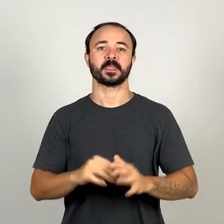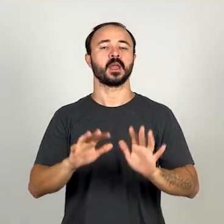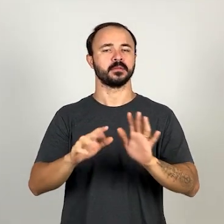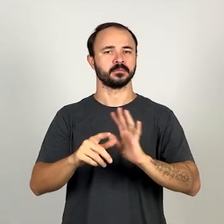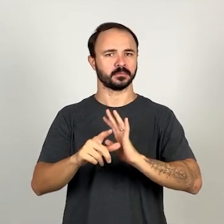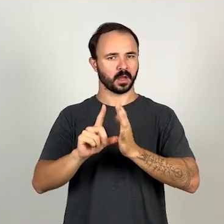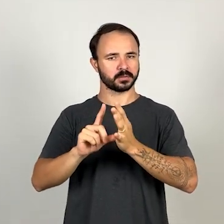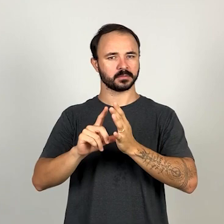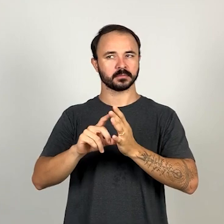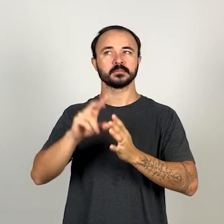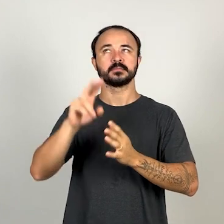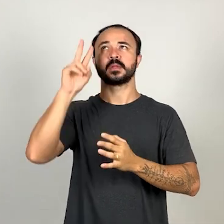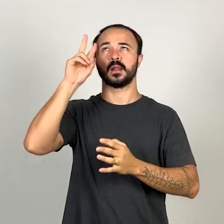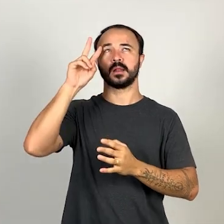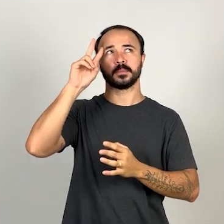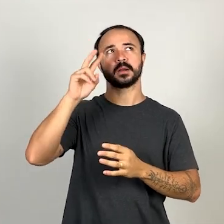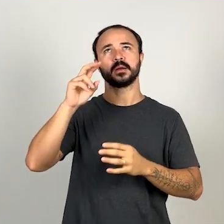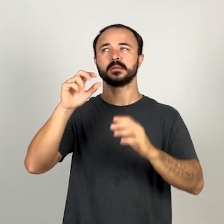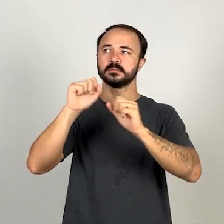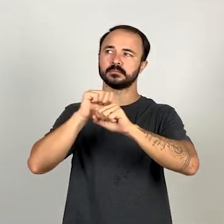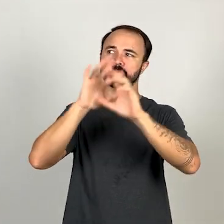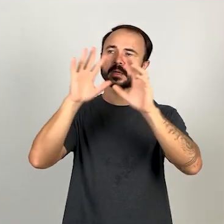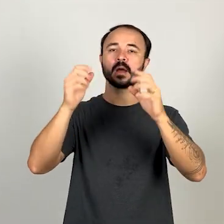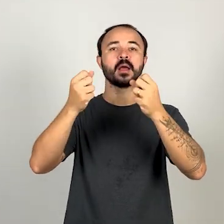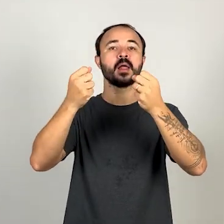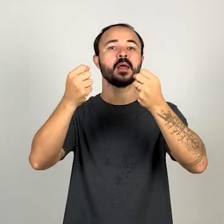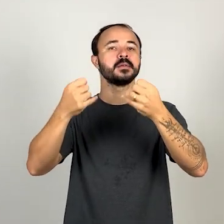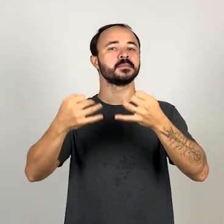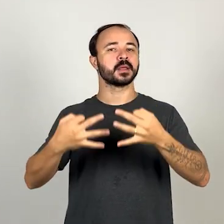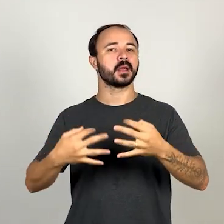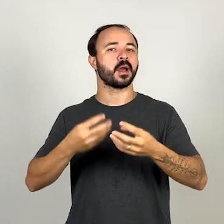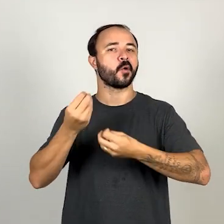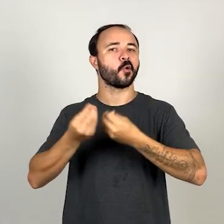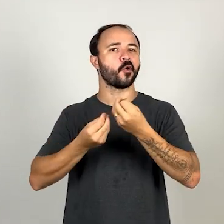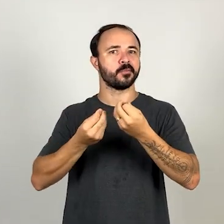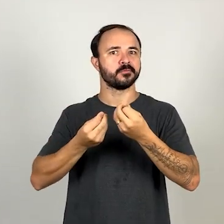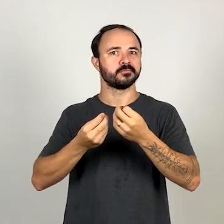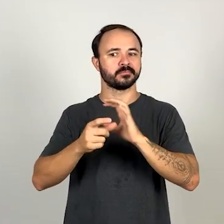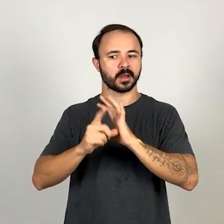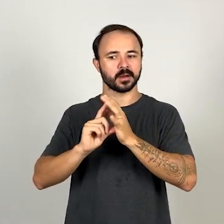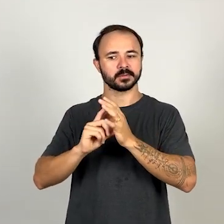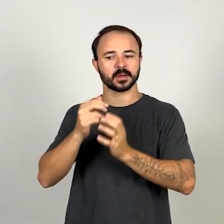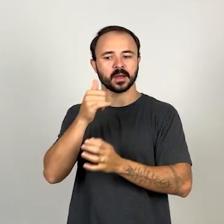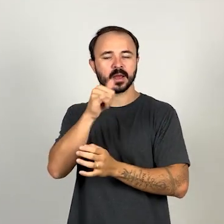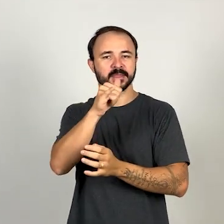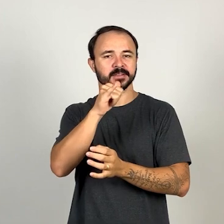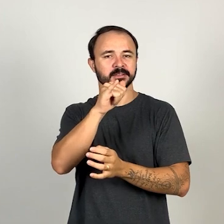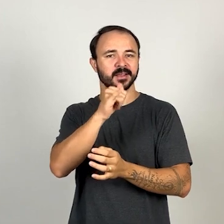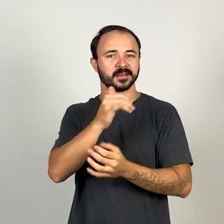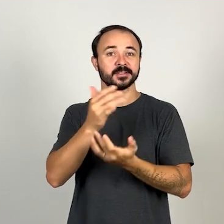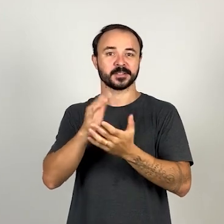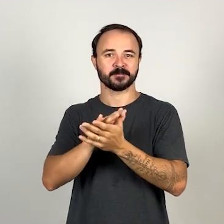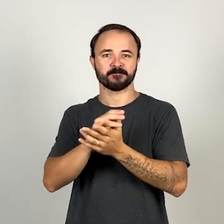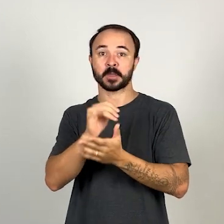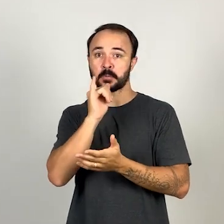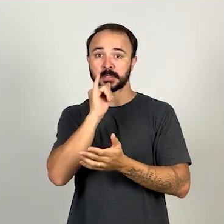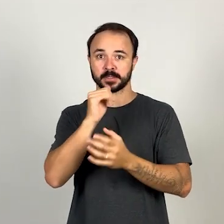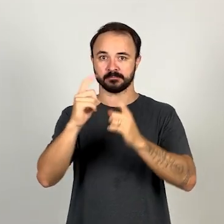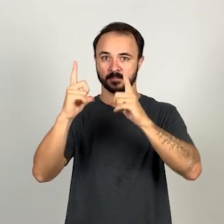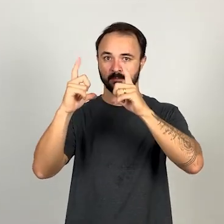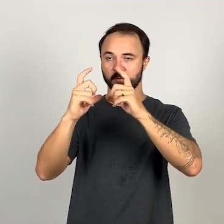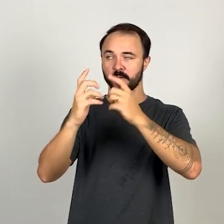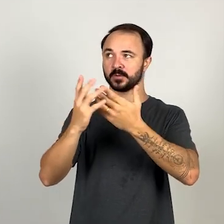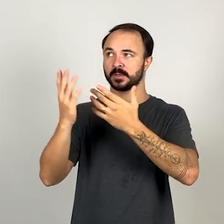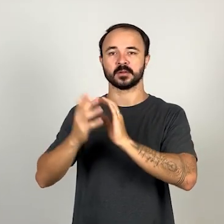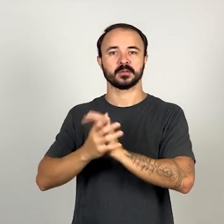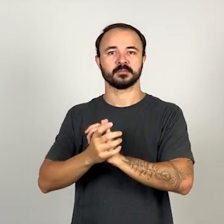Mas antes disso, vamos lembrar um pouquinho a história do funcionamento da eletricidade. Como, por exemplo, na imagem a seguir, nós